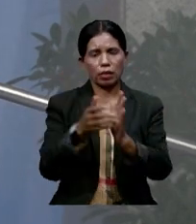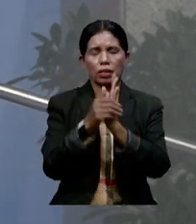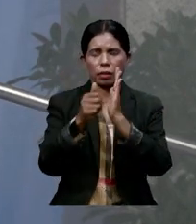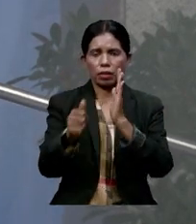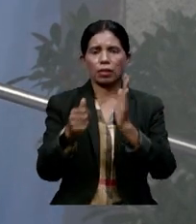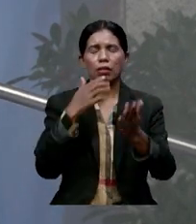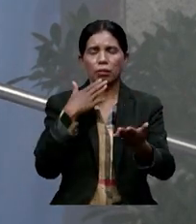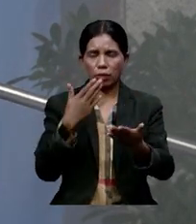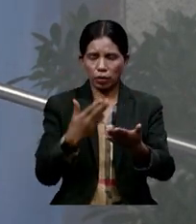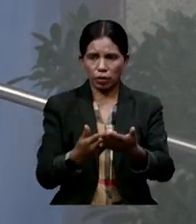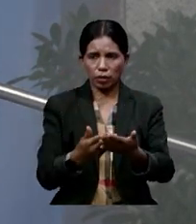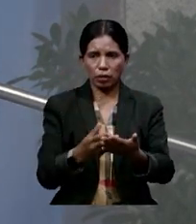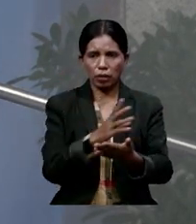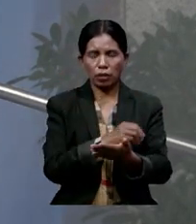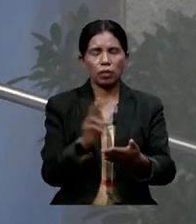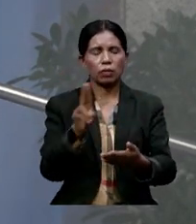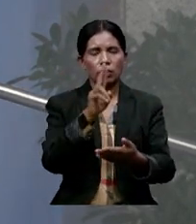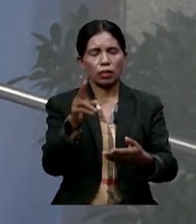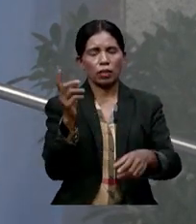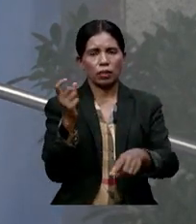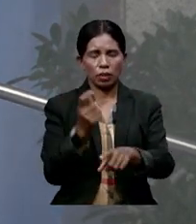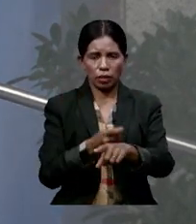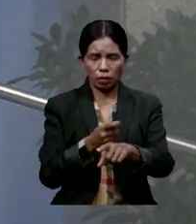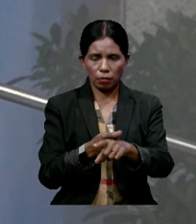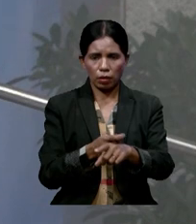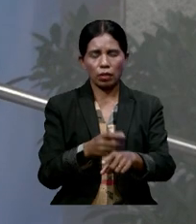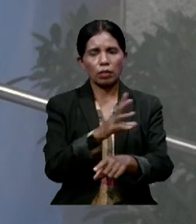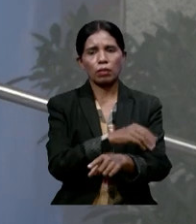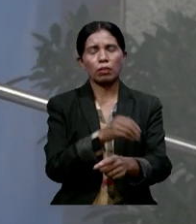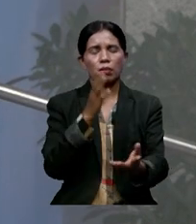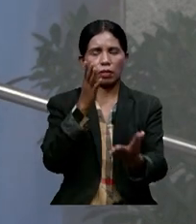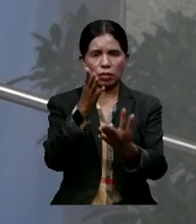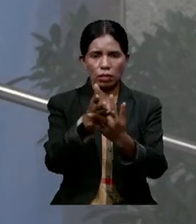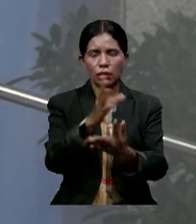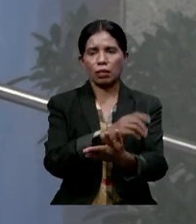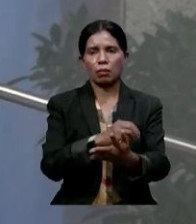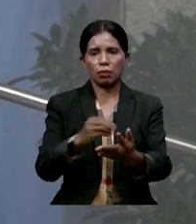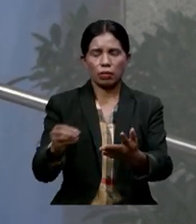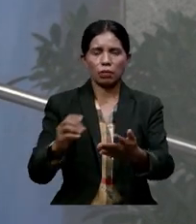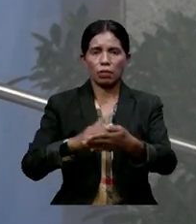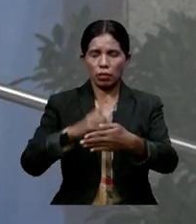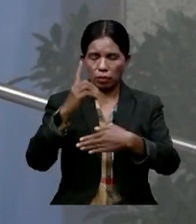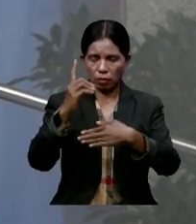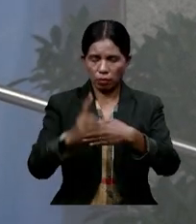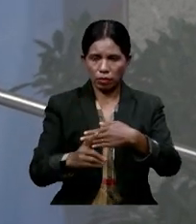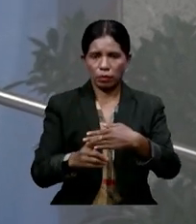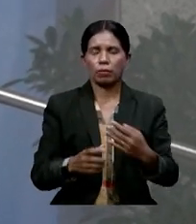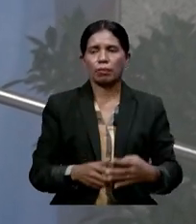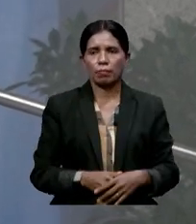que, devidamente aproveitadas, podem impulsar o progresso e o desenvolvimento de todas as